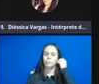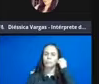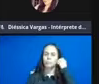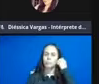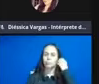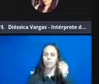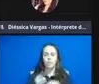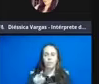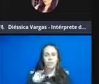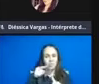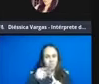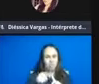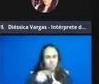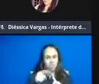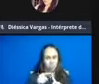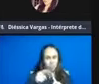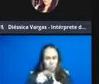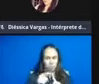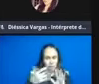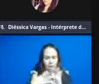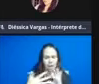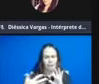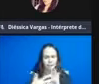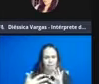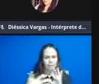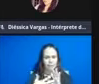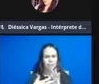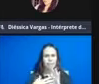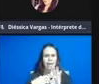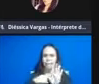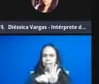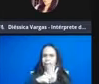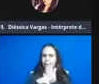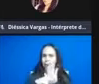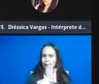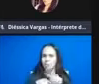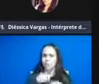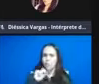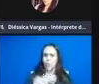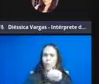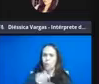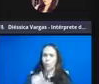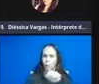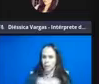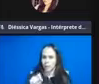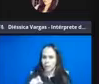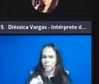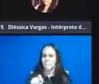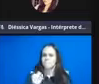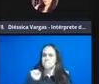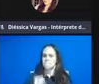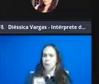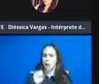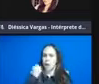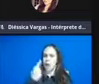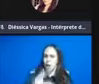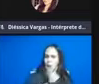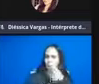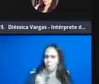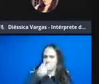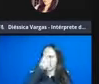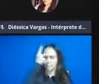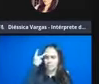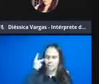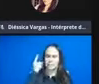negativas, os estudos, eles apontam que eles podem justamente trazer alguns obstáculos e se tornar mais